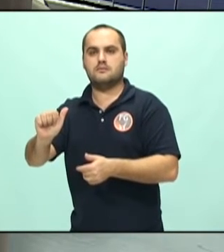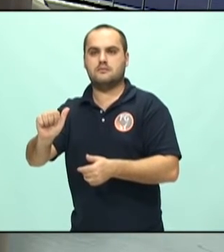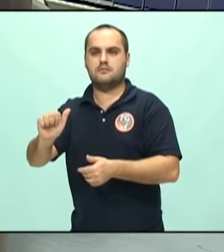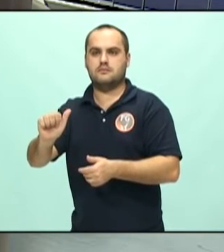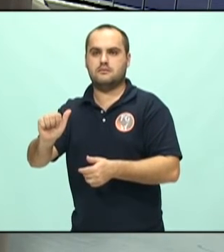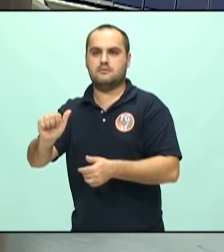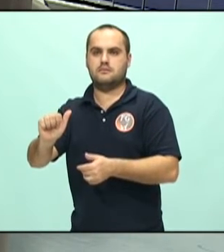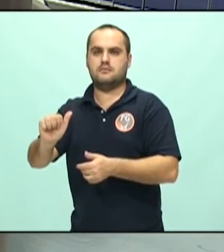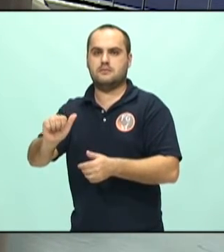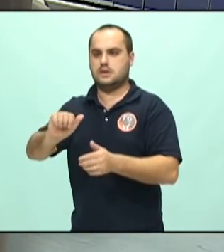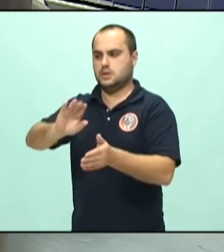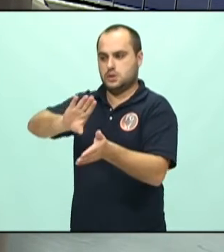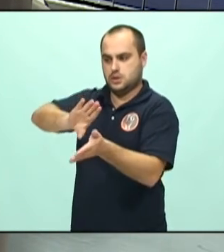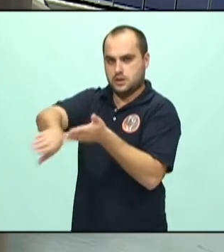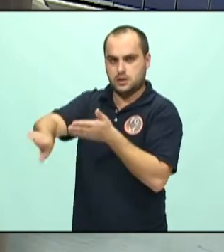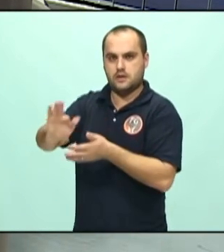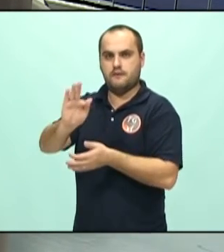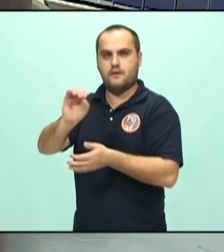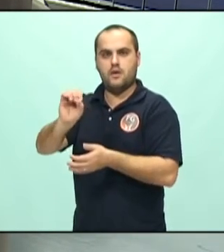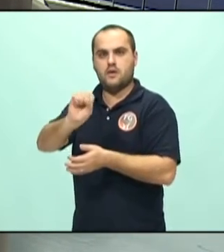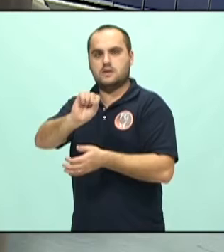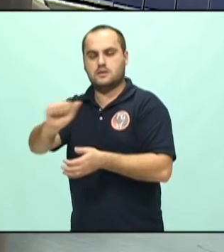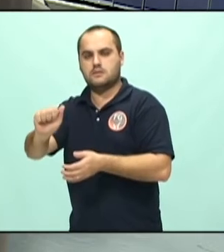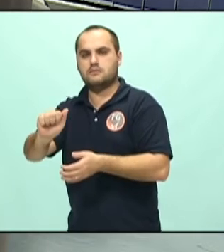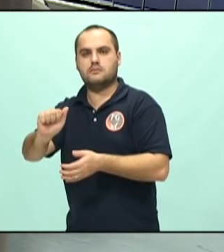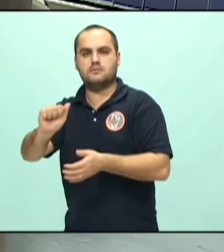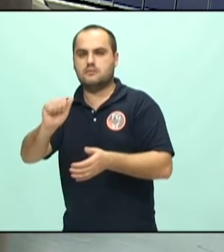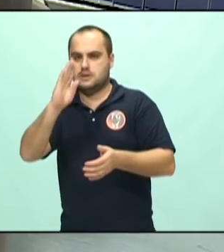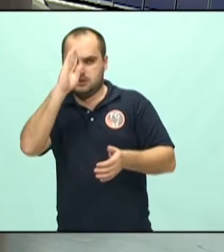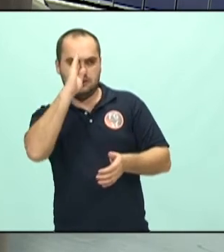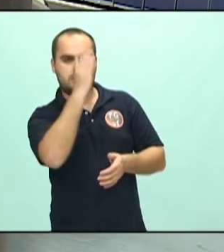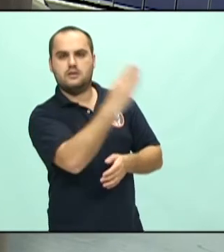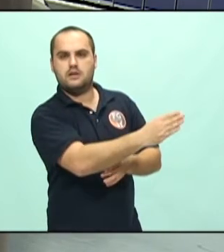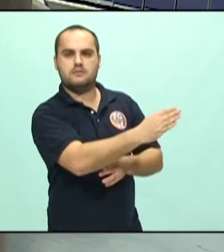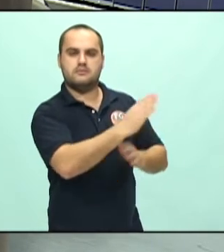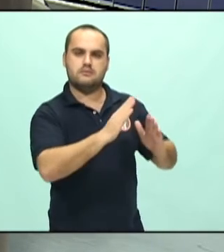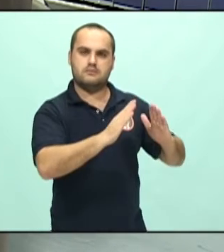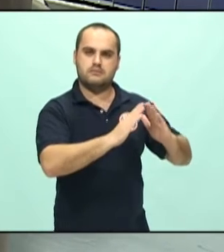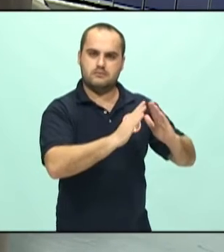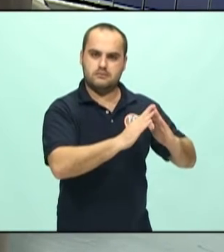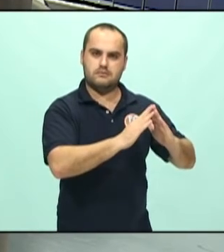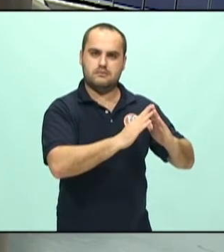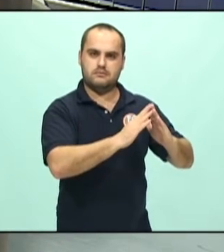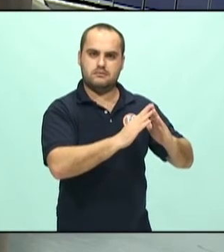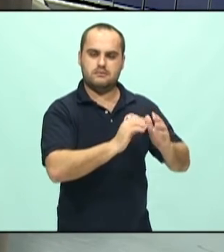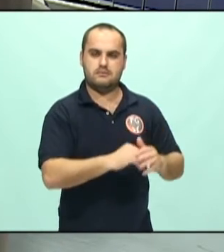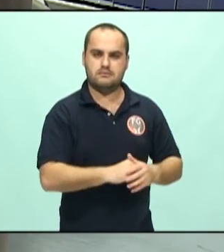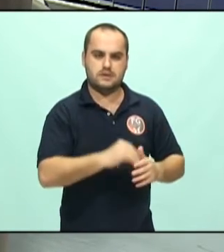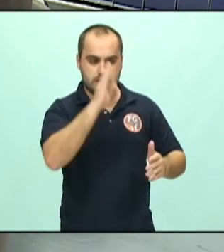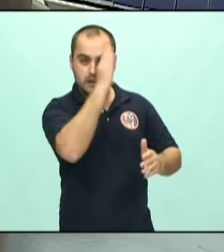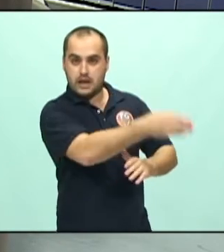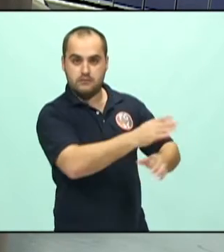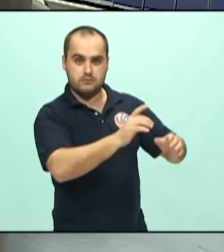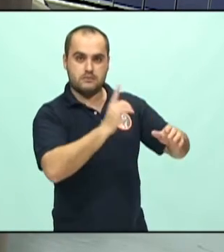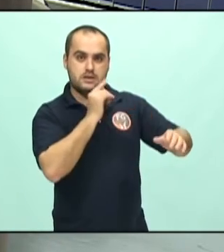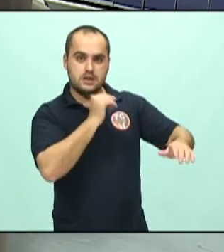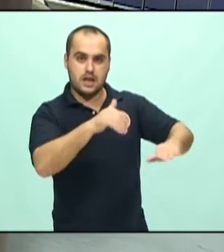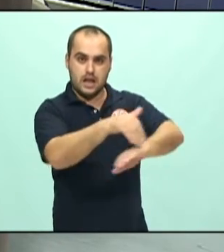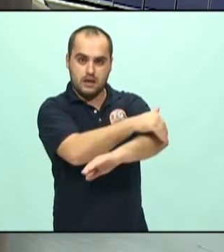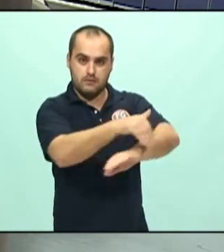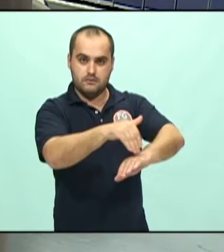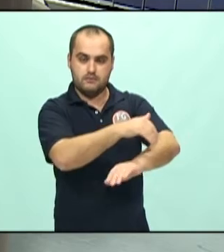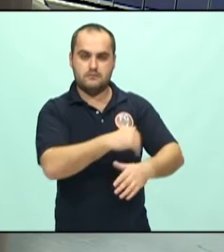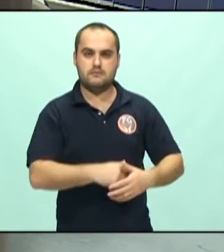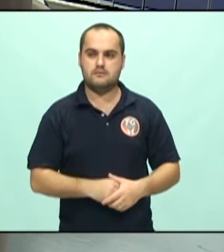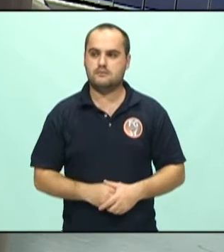não funciona e tem algumas residências que têm a fossa e colocam uma caixa junto pra te protegendo o solo